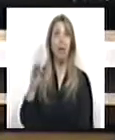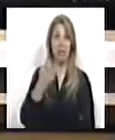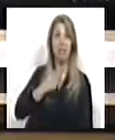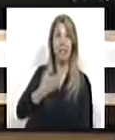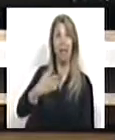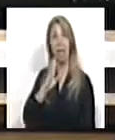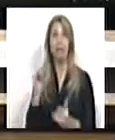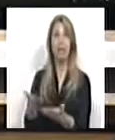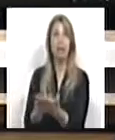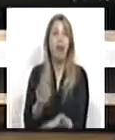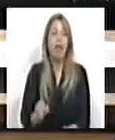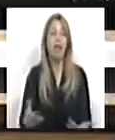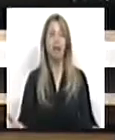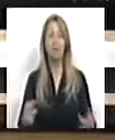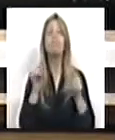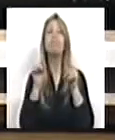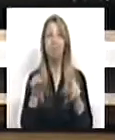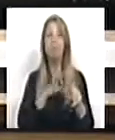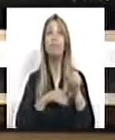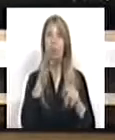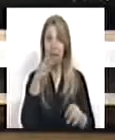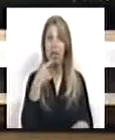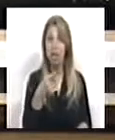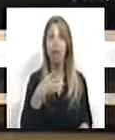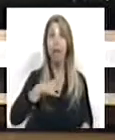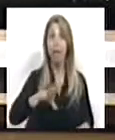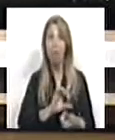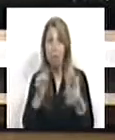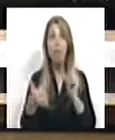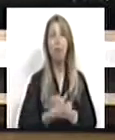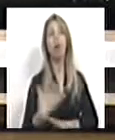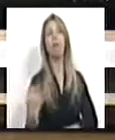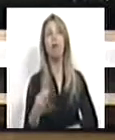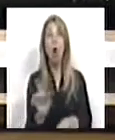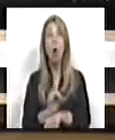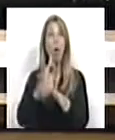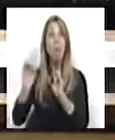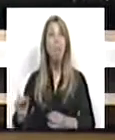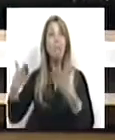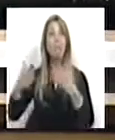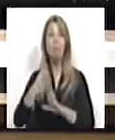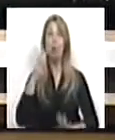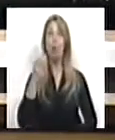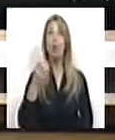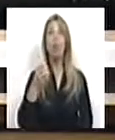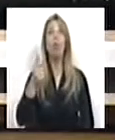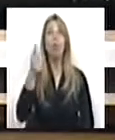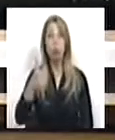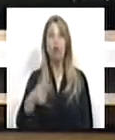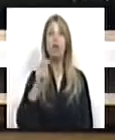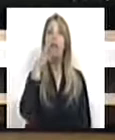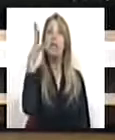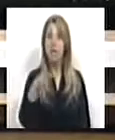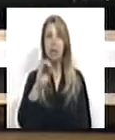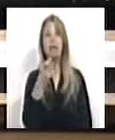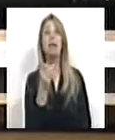diz que nós queremos mudar isto, queremos, desde o início que o Bloco de Esquerda disse que a CRESAP é deixar tudo